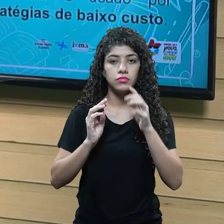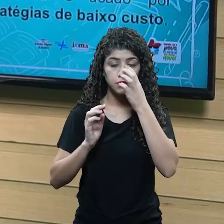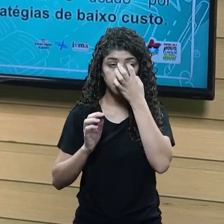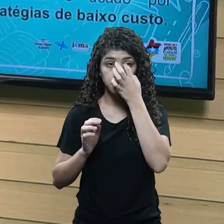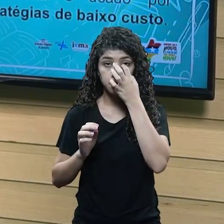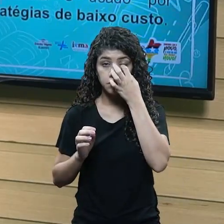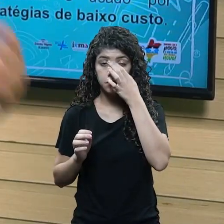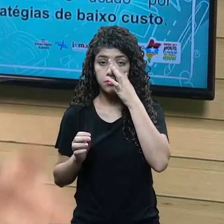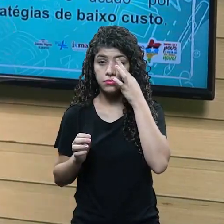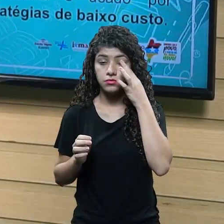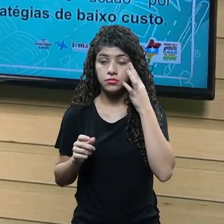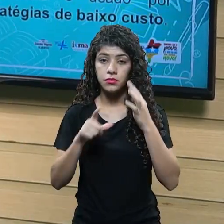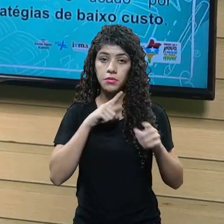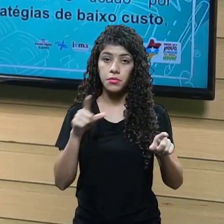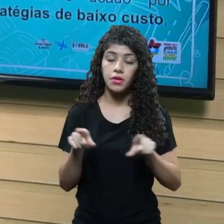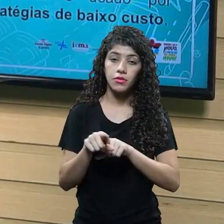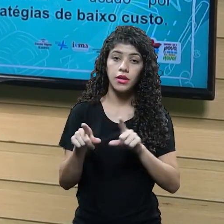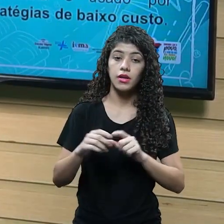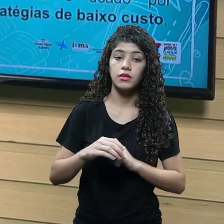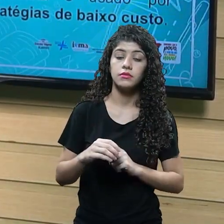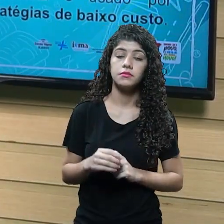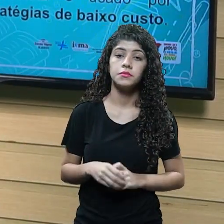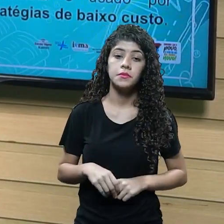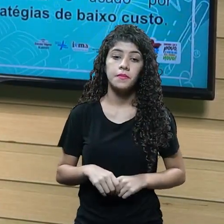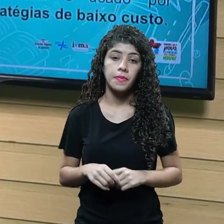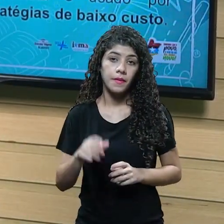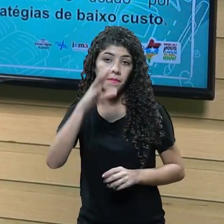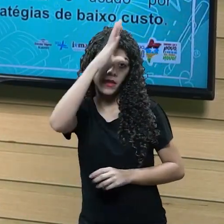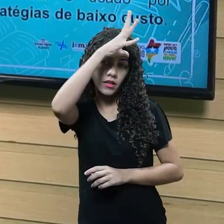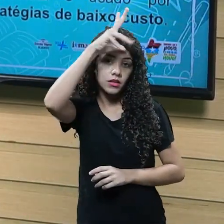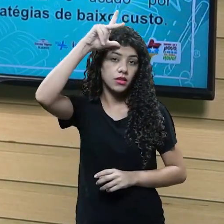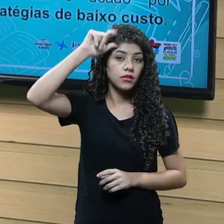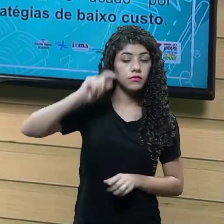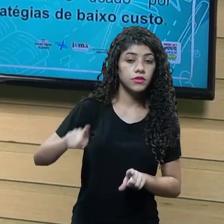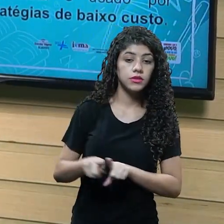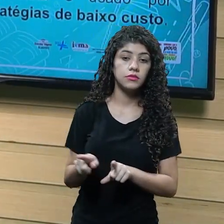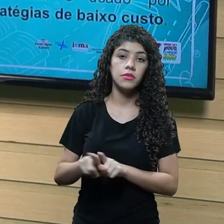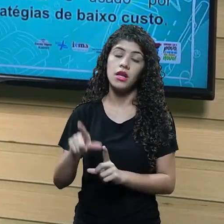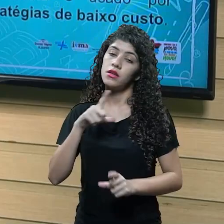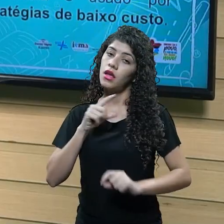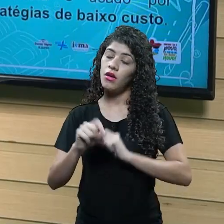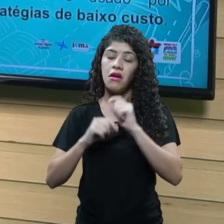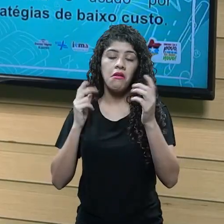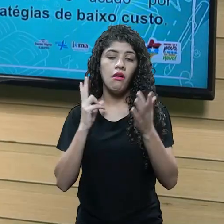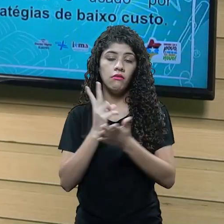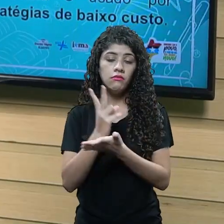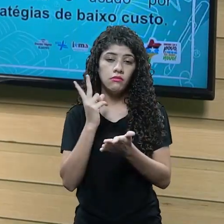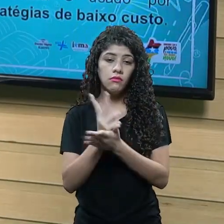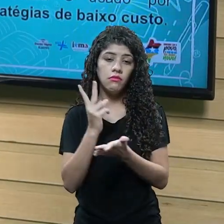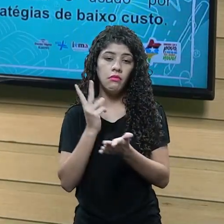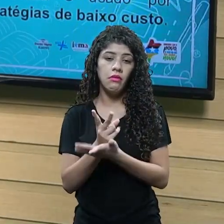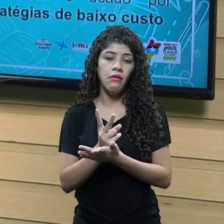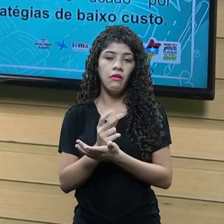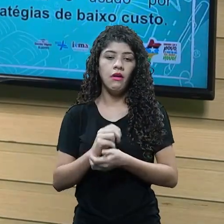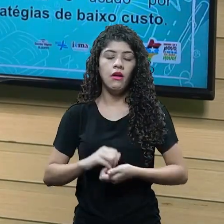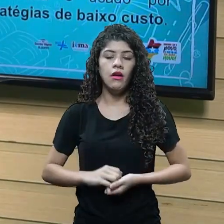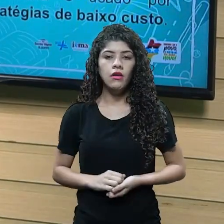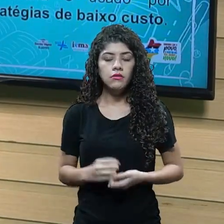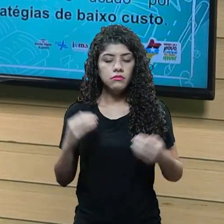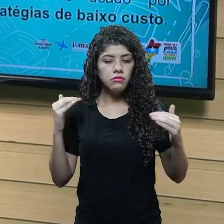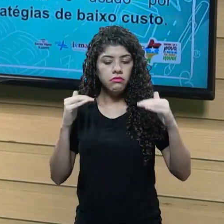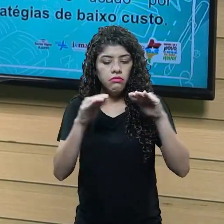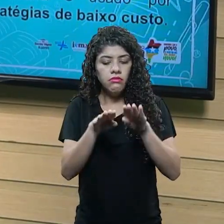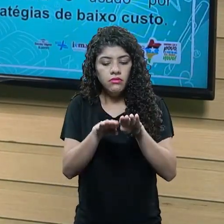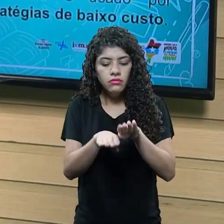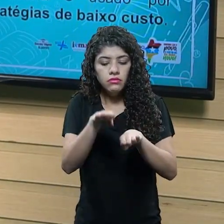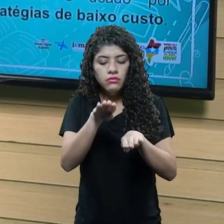mesma coisa vale para a empresa da Coca-Cola e a Pepsi. Eles trabalham com a concorrência direta, como se fossem se enfrentando para poder